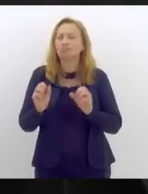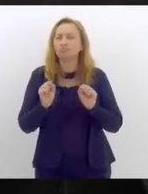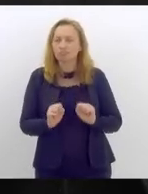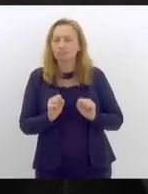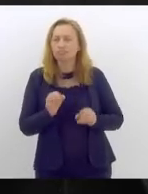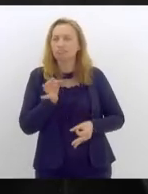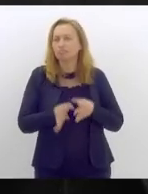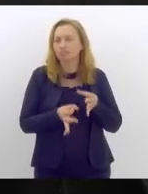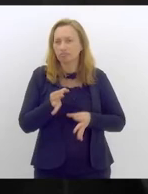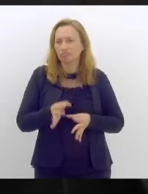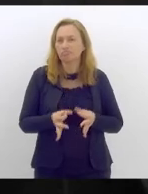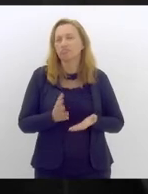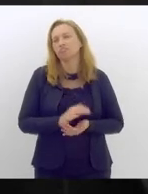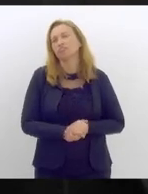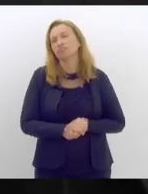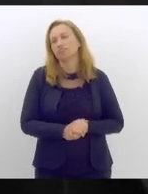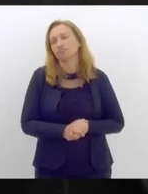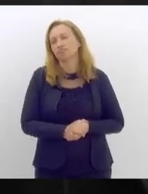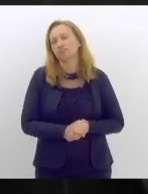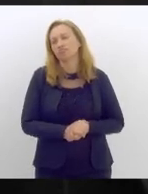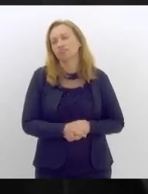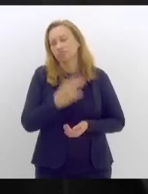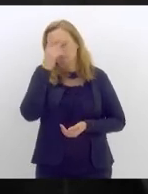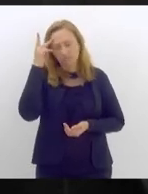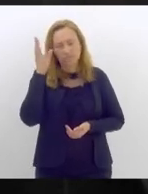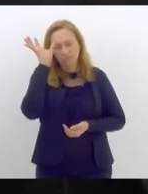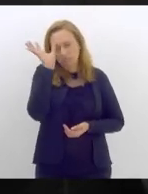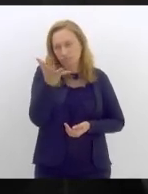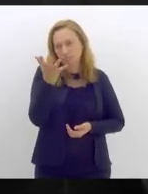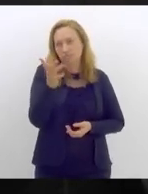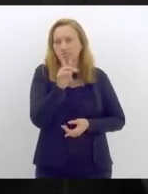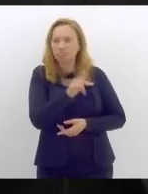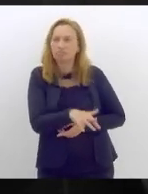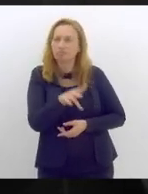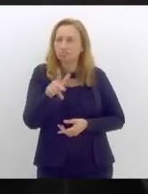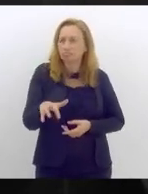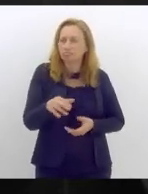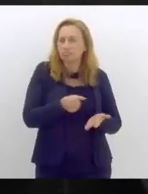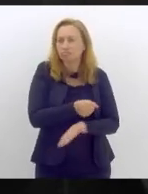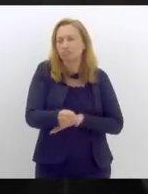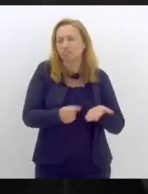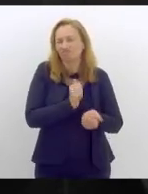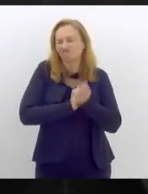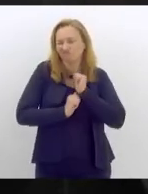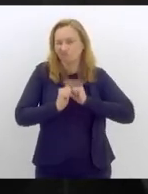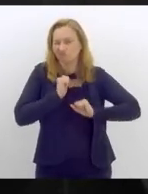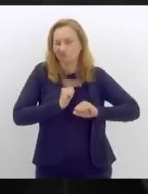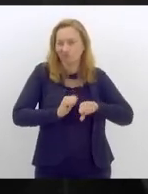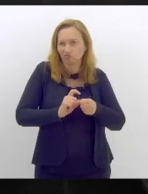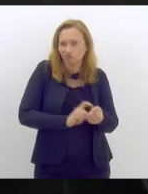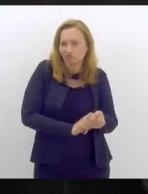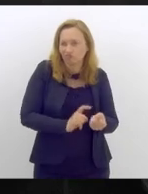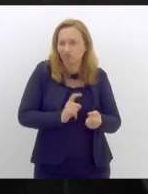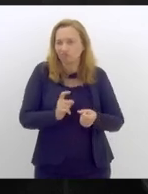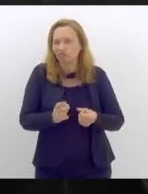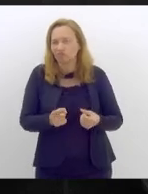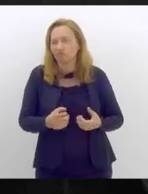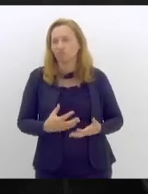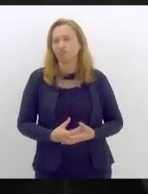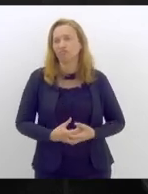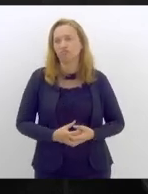pode justificar que as pessoas resolvam essa diferenças Com base no ódio na violência na intolerância